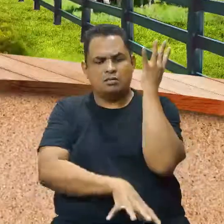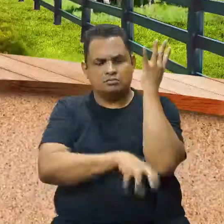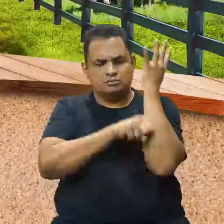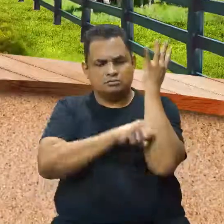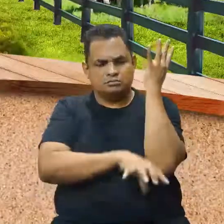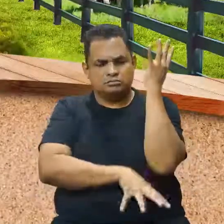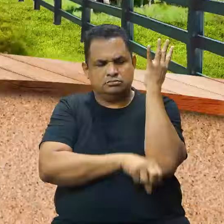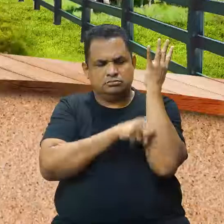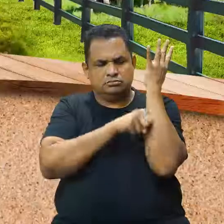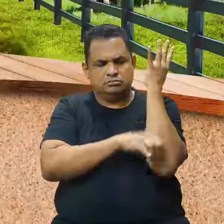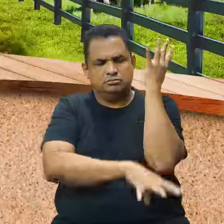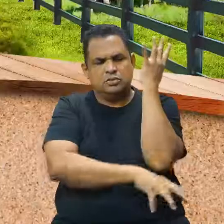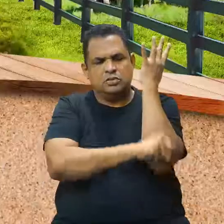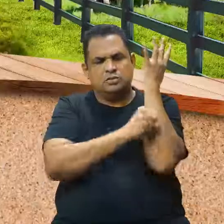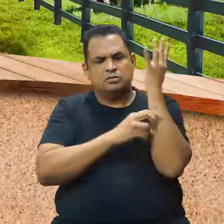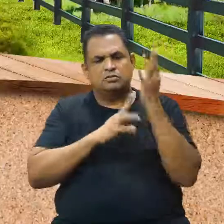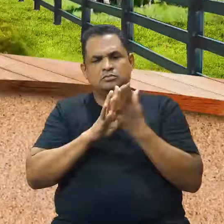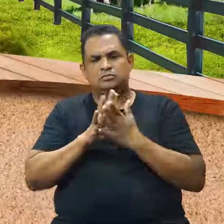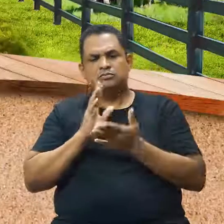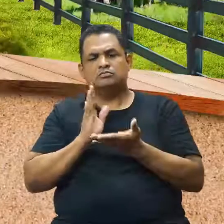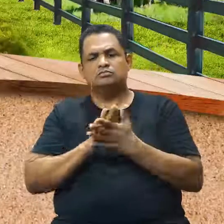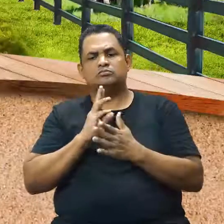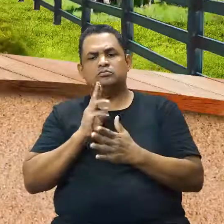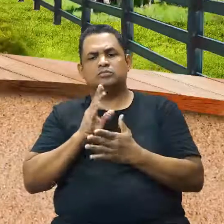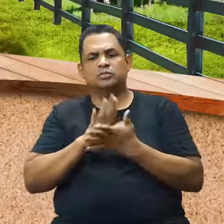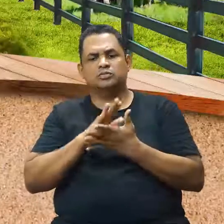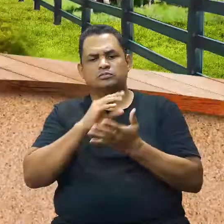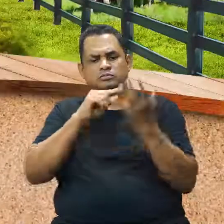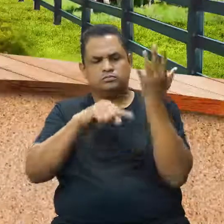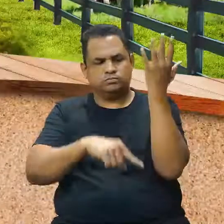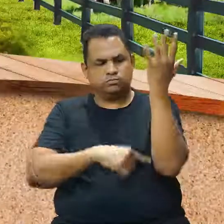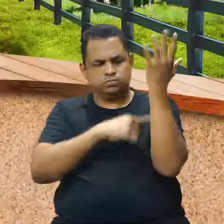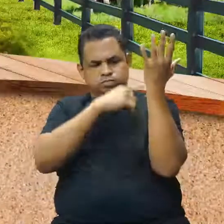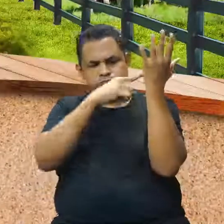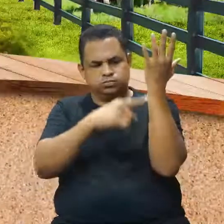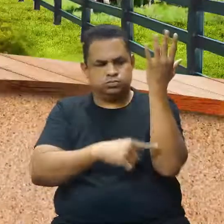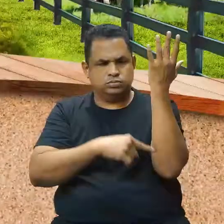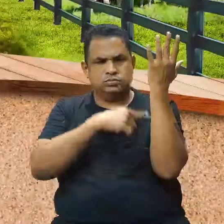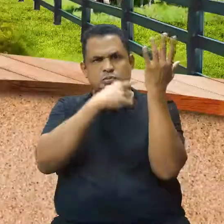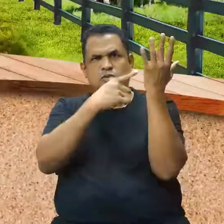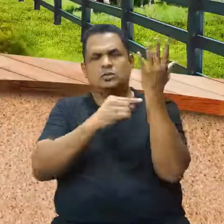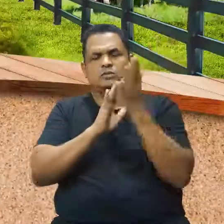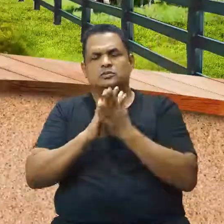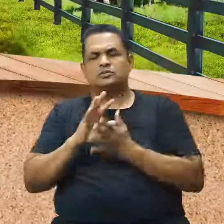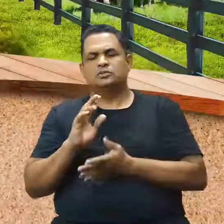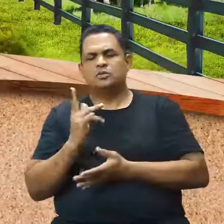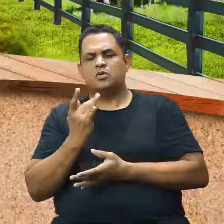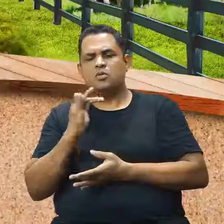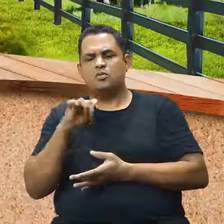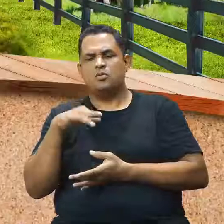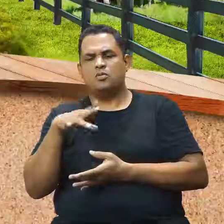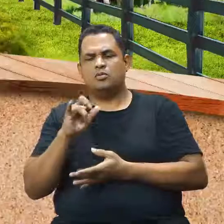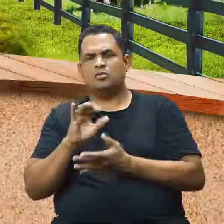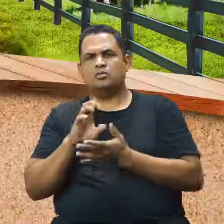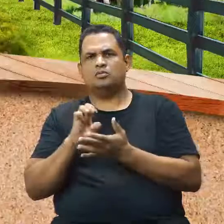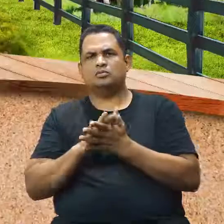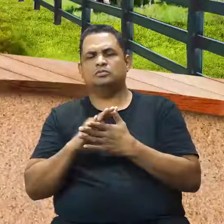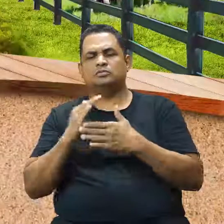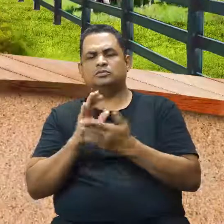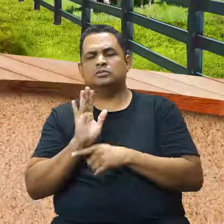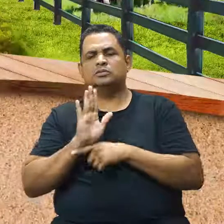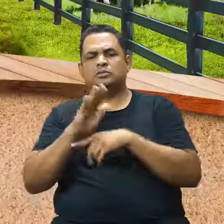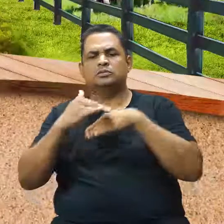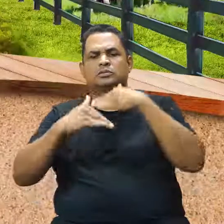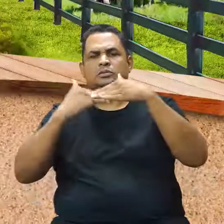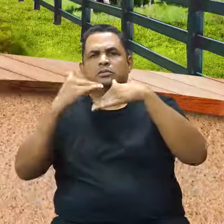solo, processar esses nutrientes para a produção de hormônios que vão favorecer o